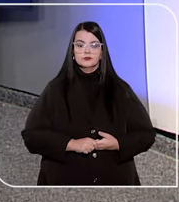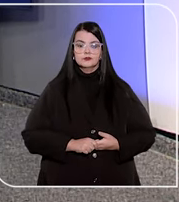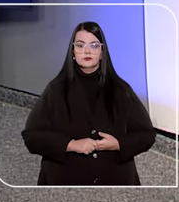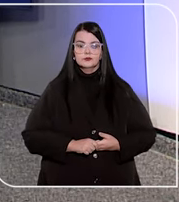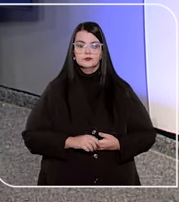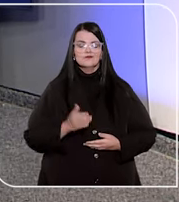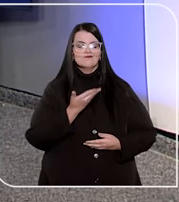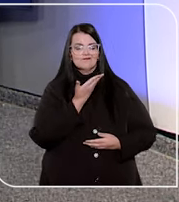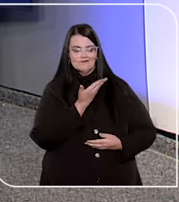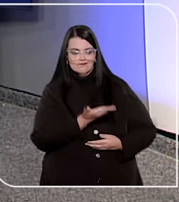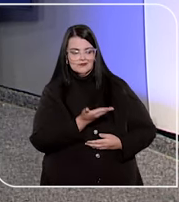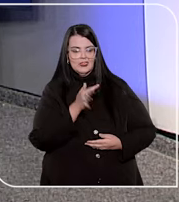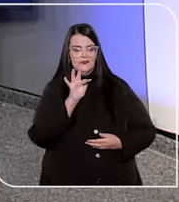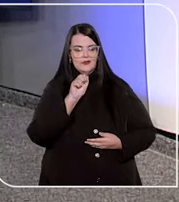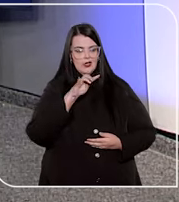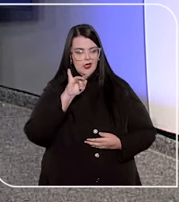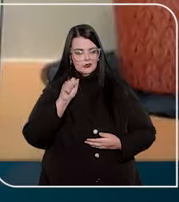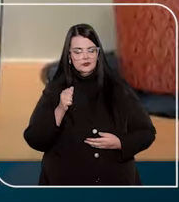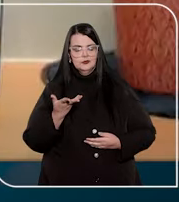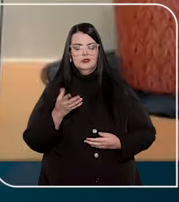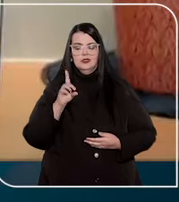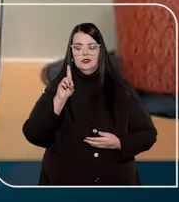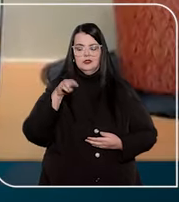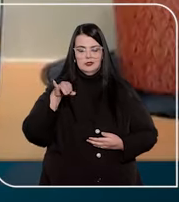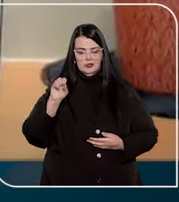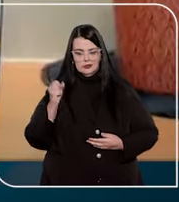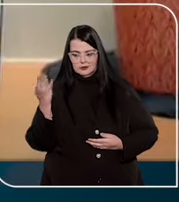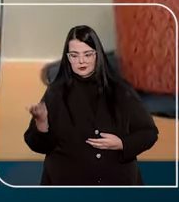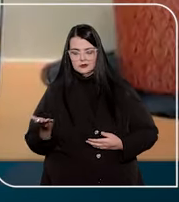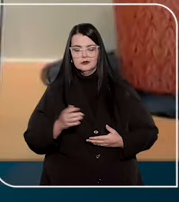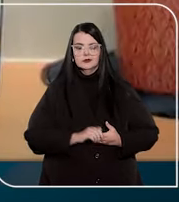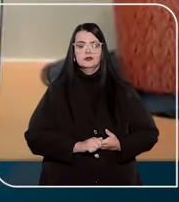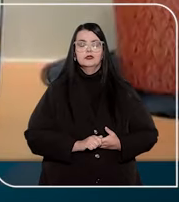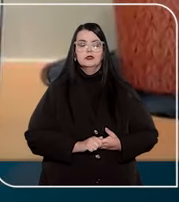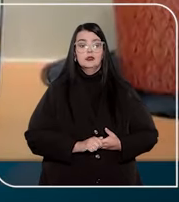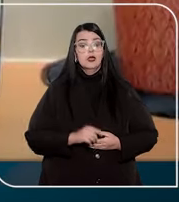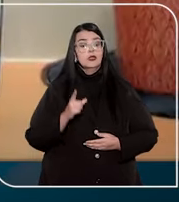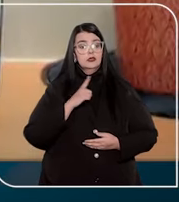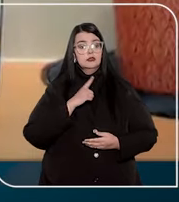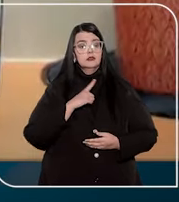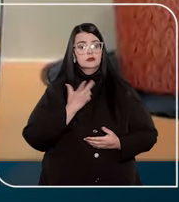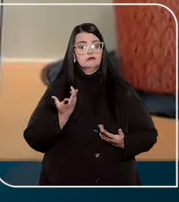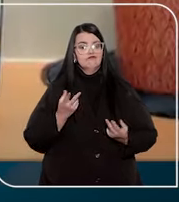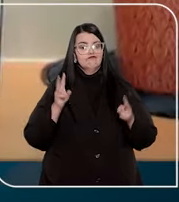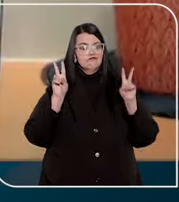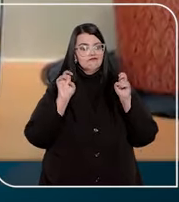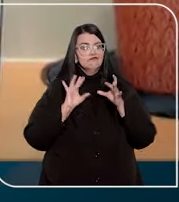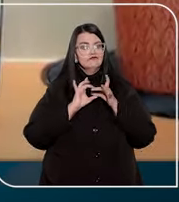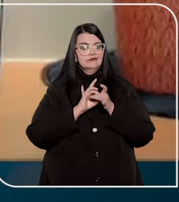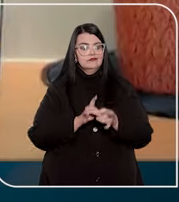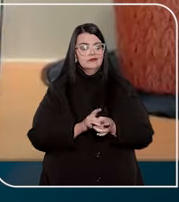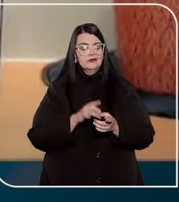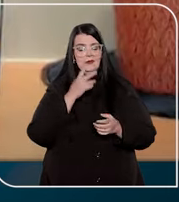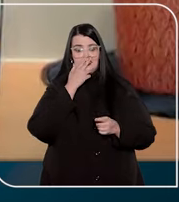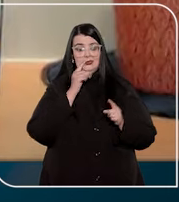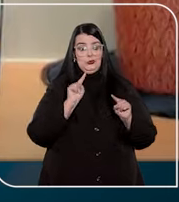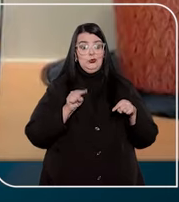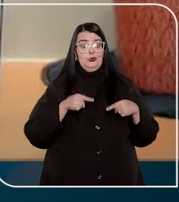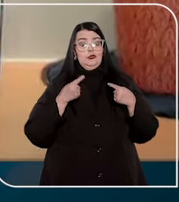Fátima, doutor Denis e demais colegas que nos escutam, essa é uma questão realmente muito intrigante